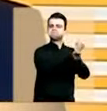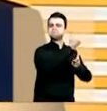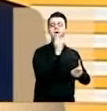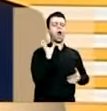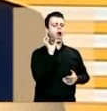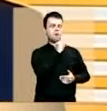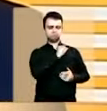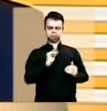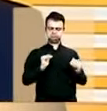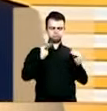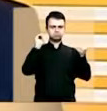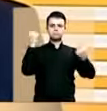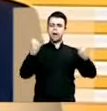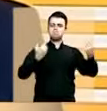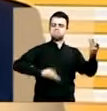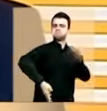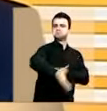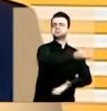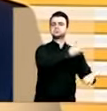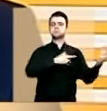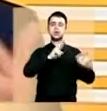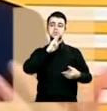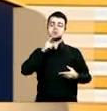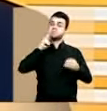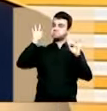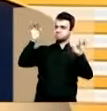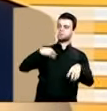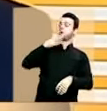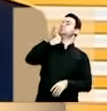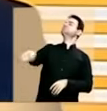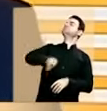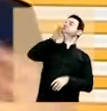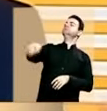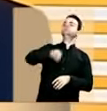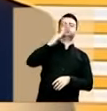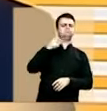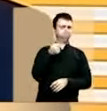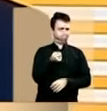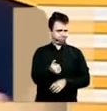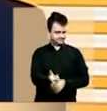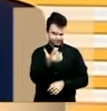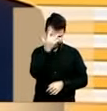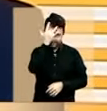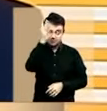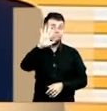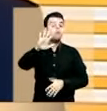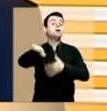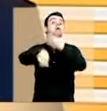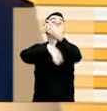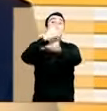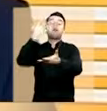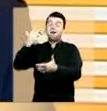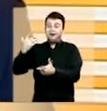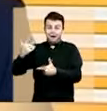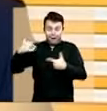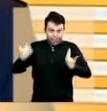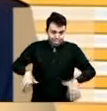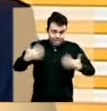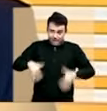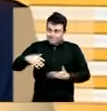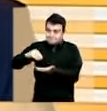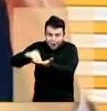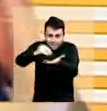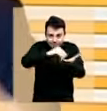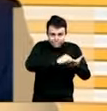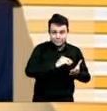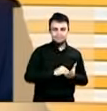maior tranquilidade, trocamos de carro, mudamos o restaurante com maior facilidade, mas no momento de escassez nós